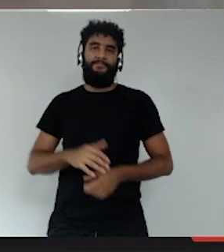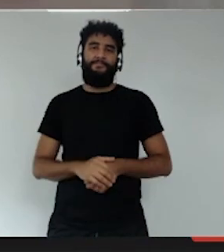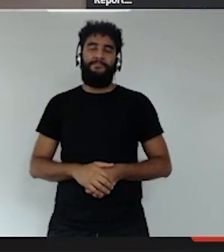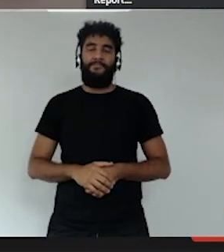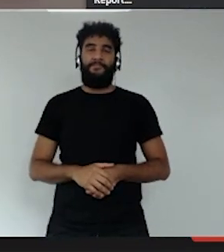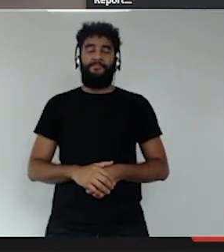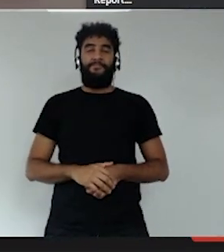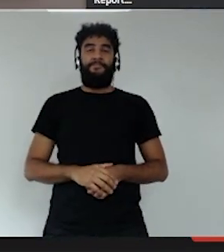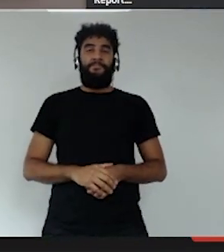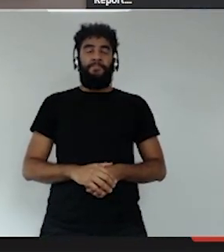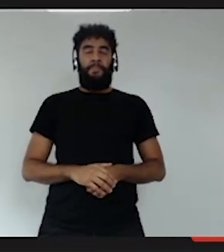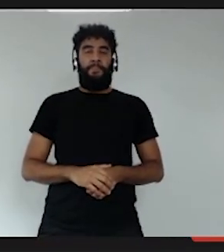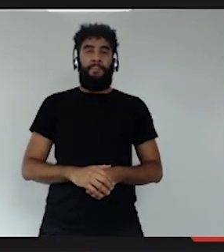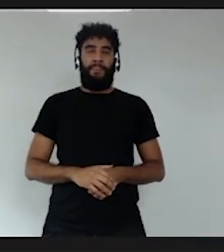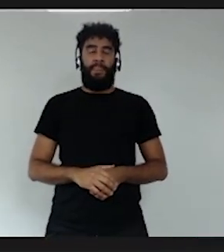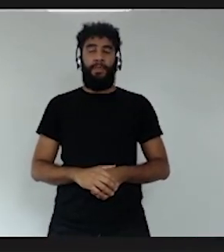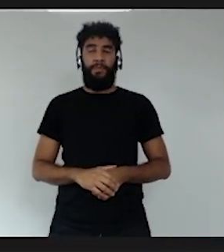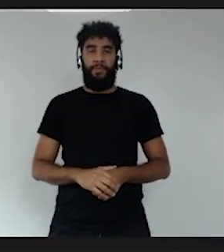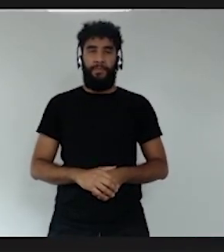Bem,